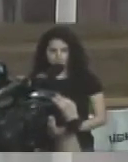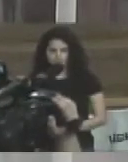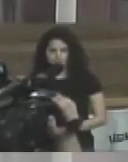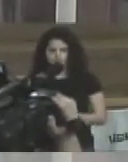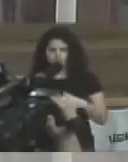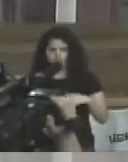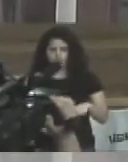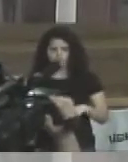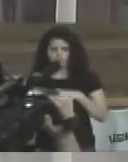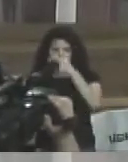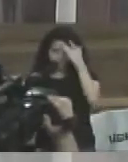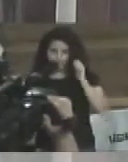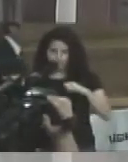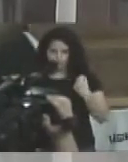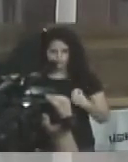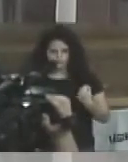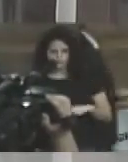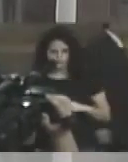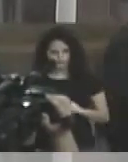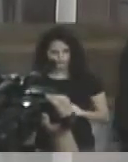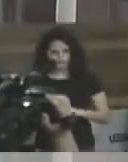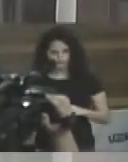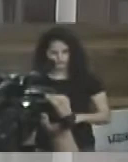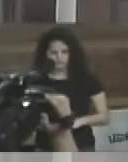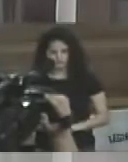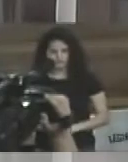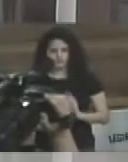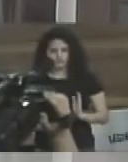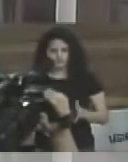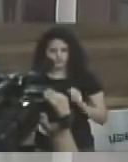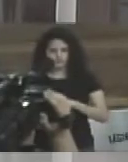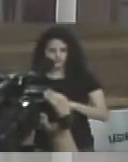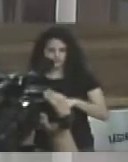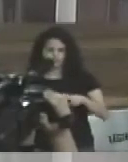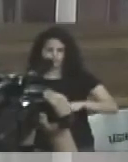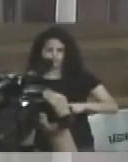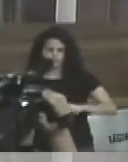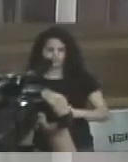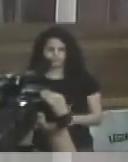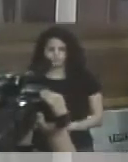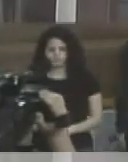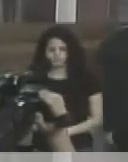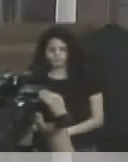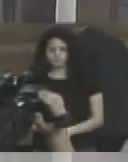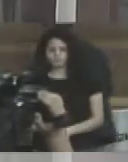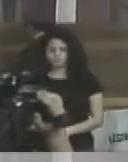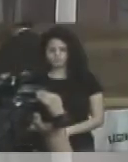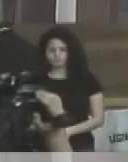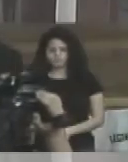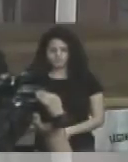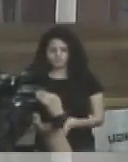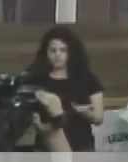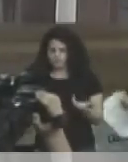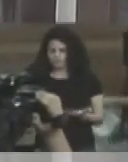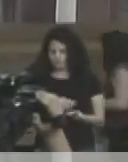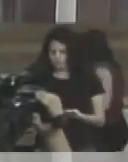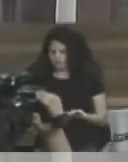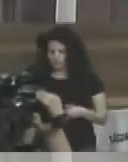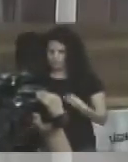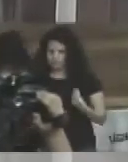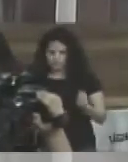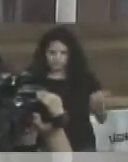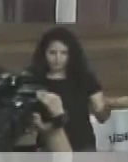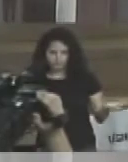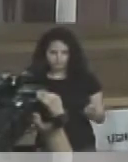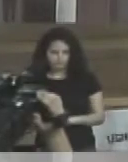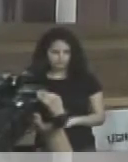desempregar esses trabalhadores. Já desempregou um monte, ainda quer ferrar o resto? Não tem condição. Então, pode contar aí, tá? É, eu vou estar lá